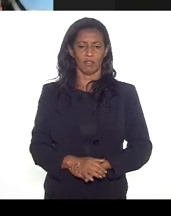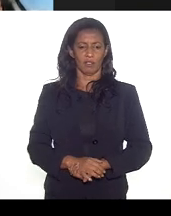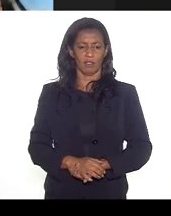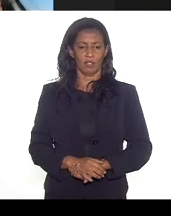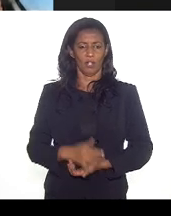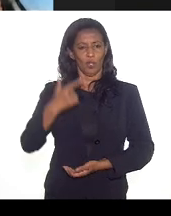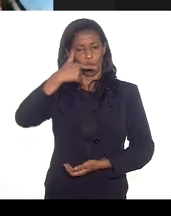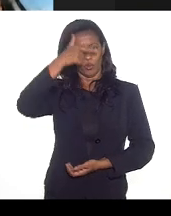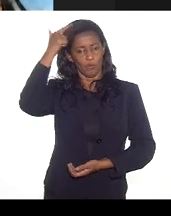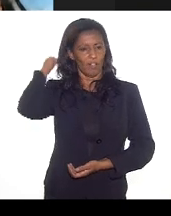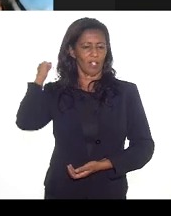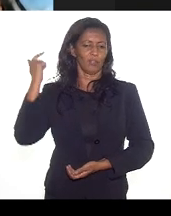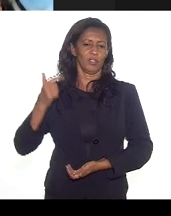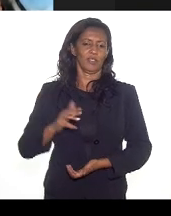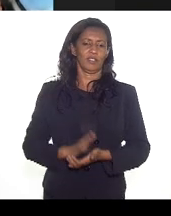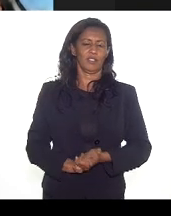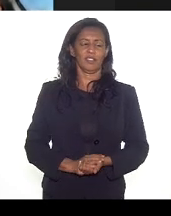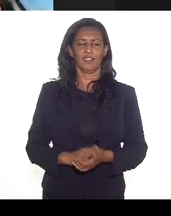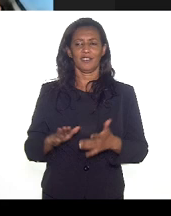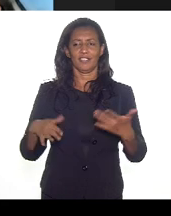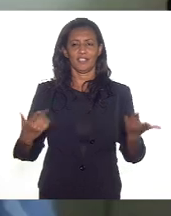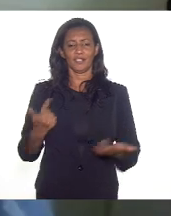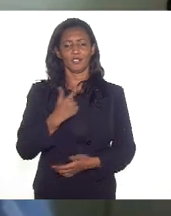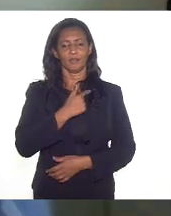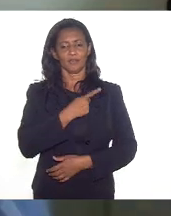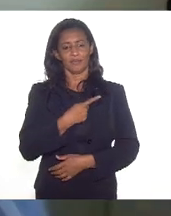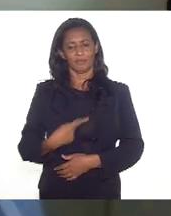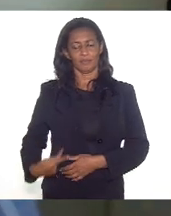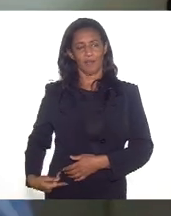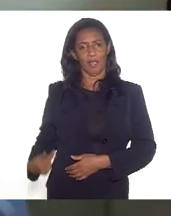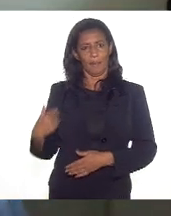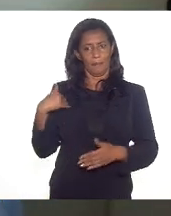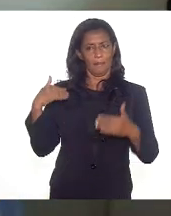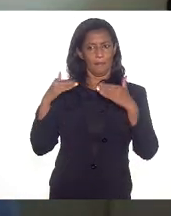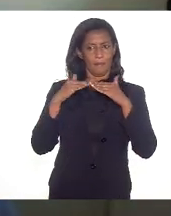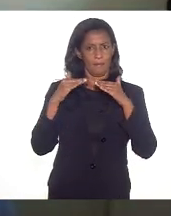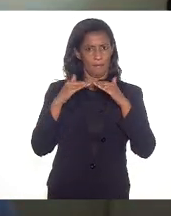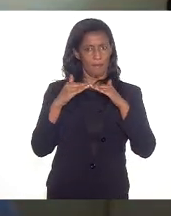Luiz Paulo. Senhor presidente, no mérito, favorável.